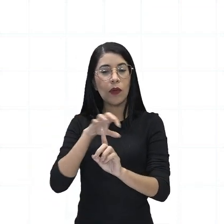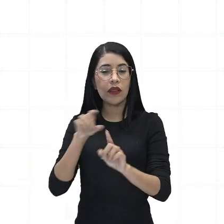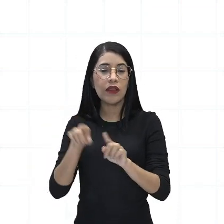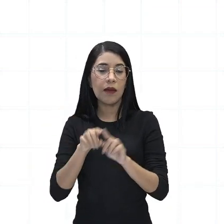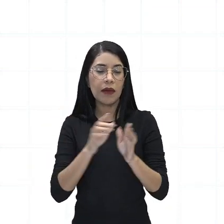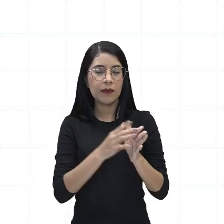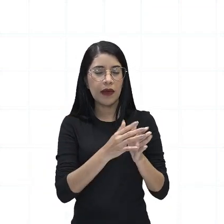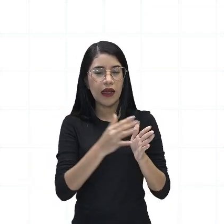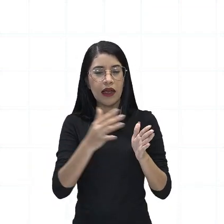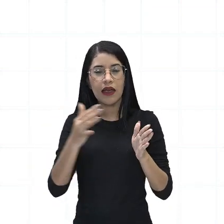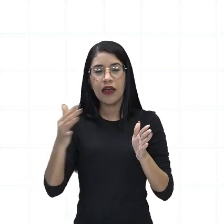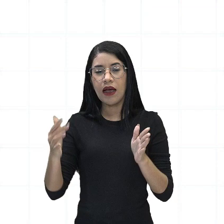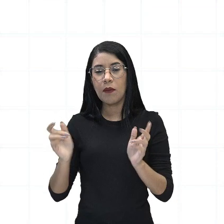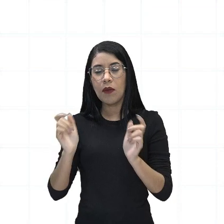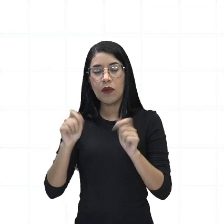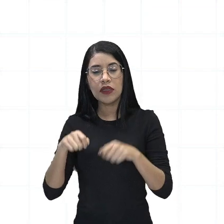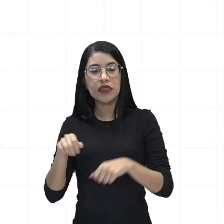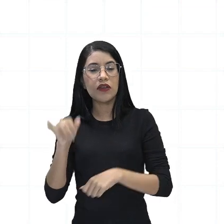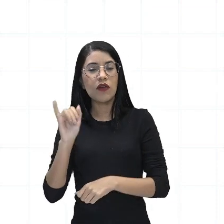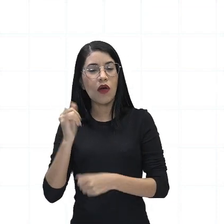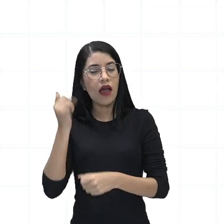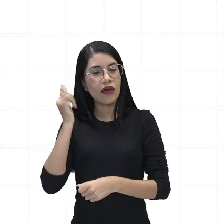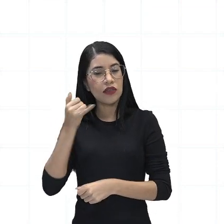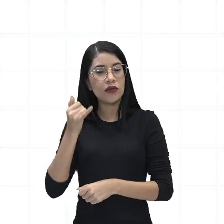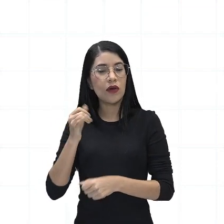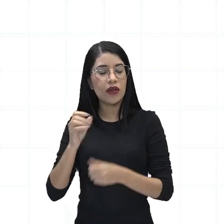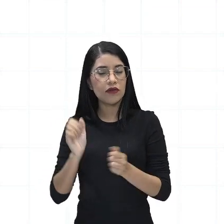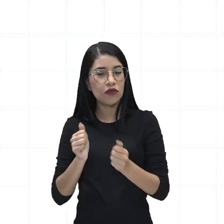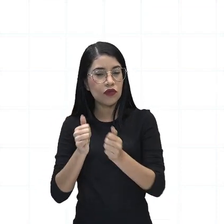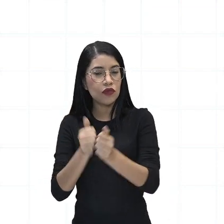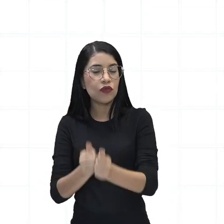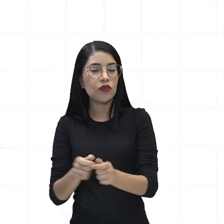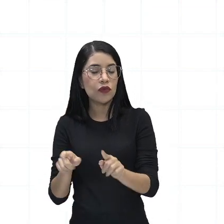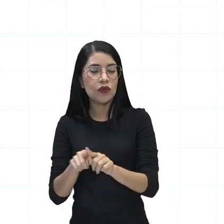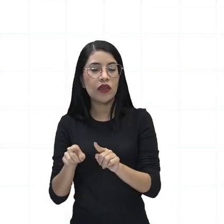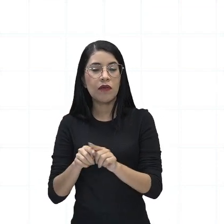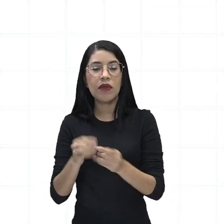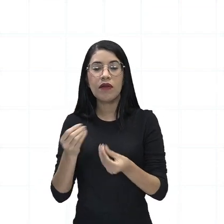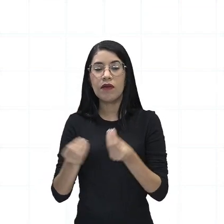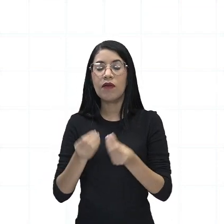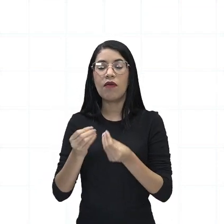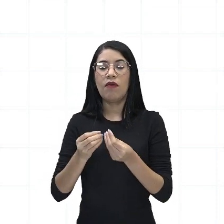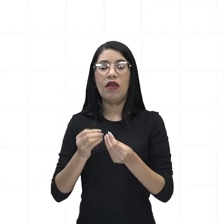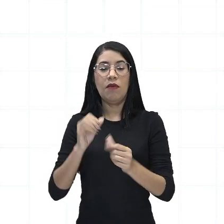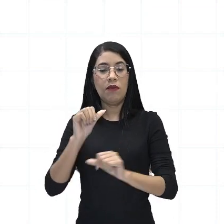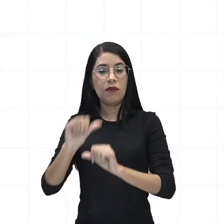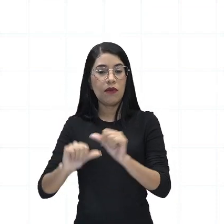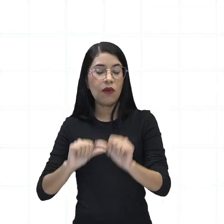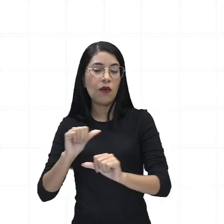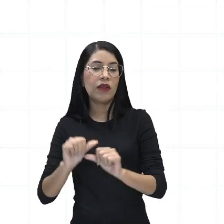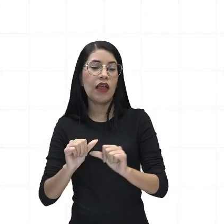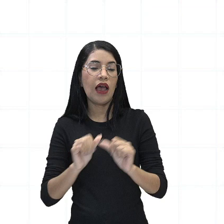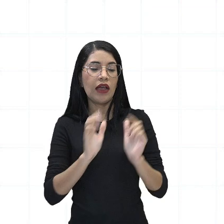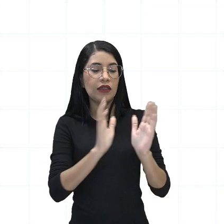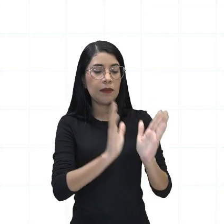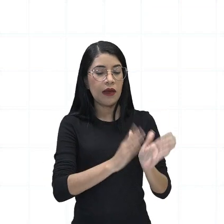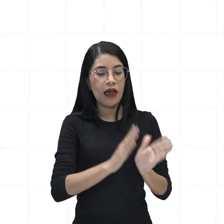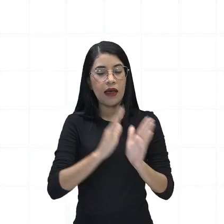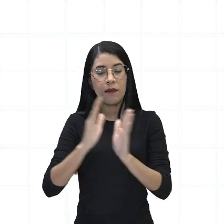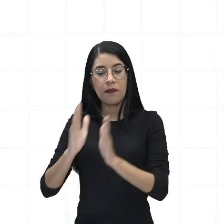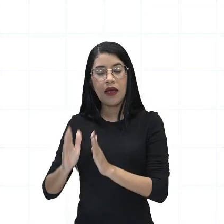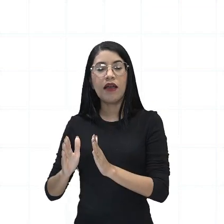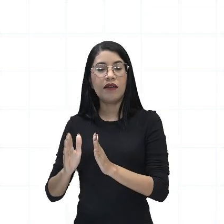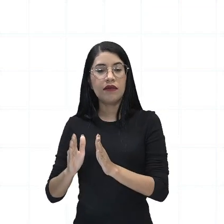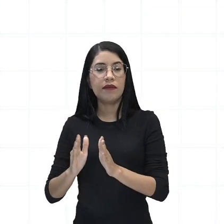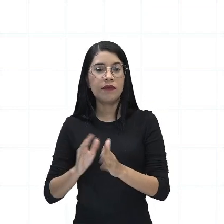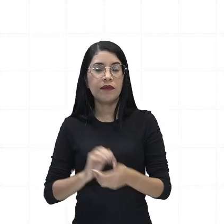longo do tempo para criar, acompanhar a ação da história e criar a transição suave entre